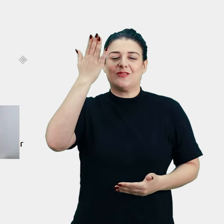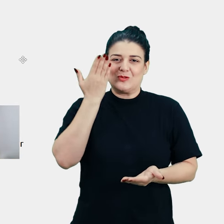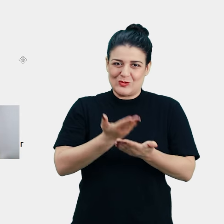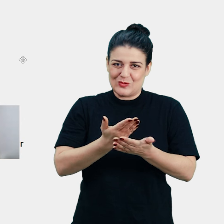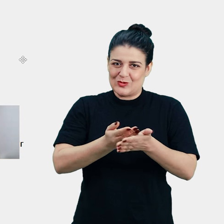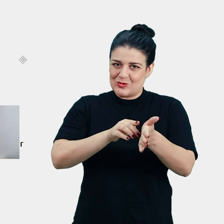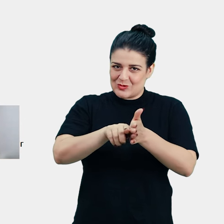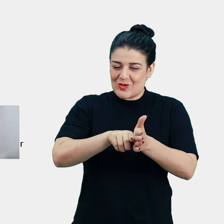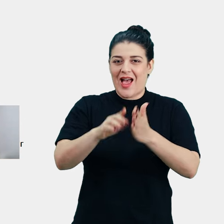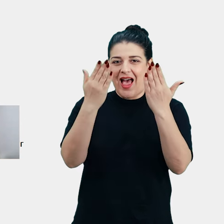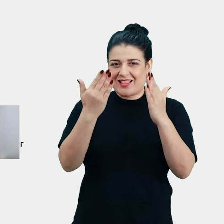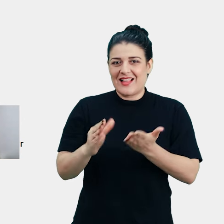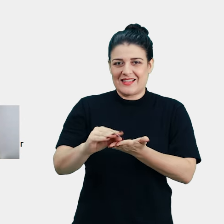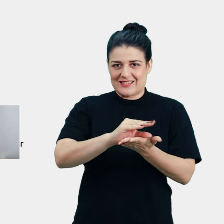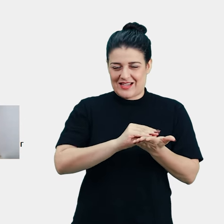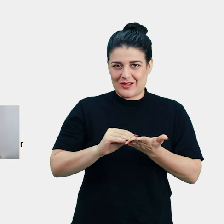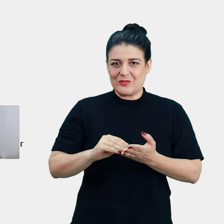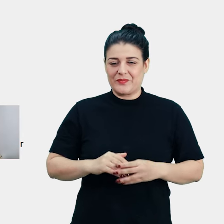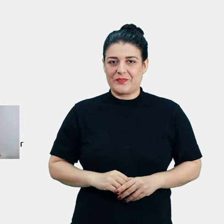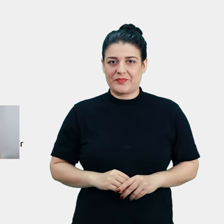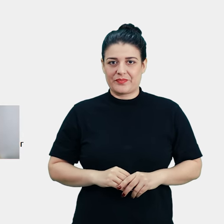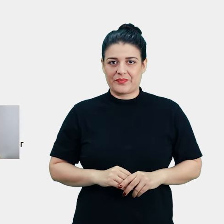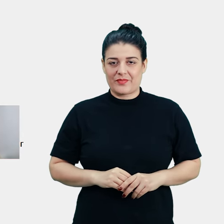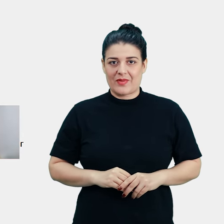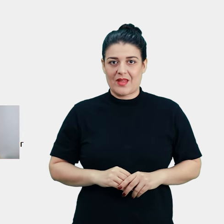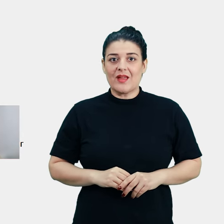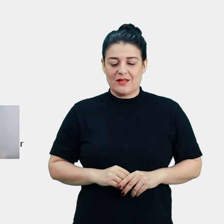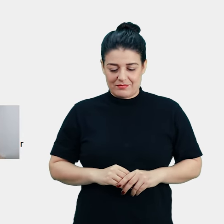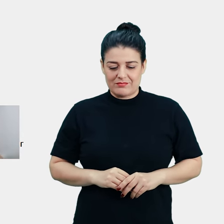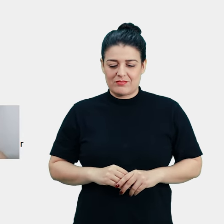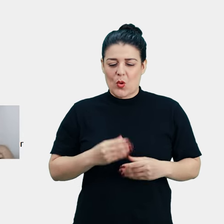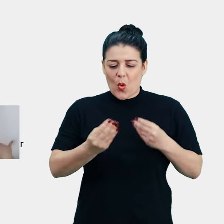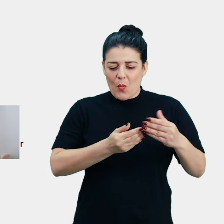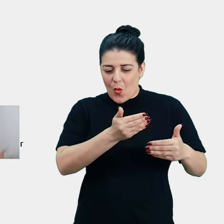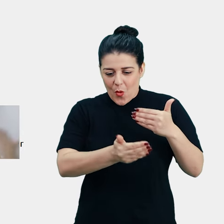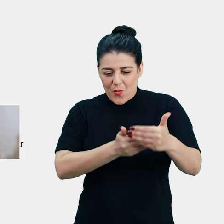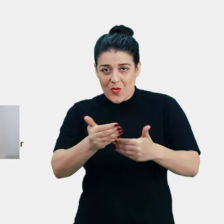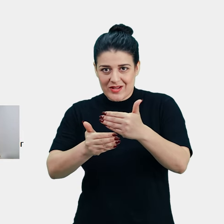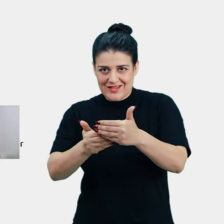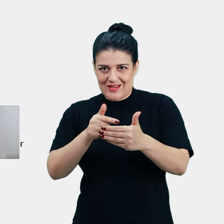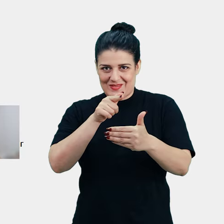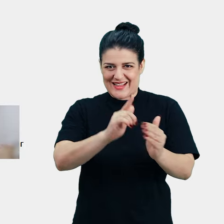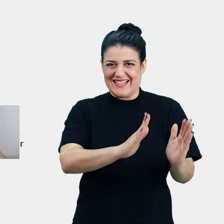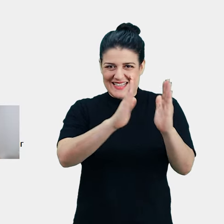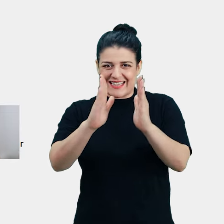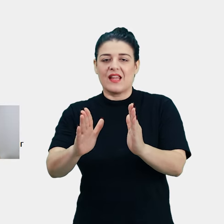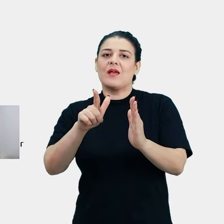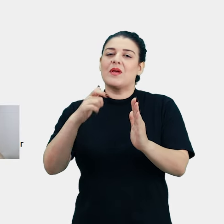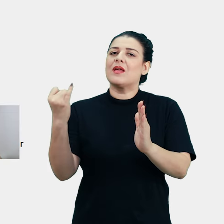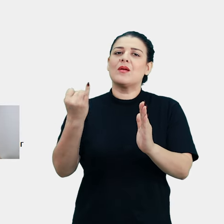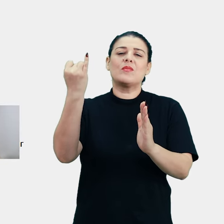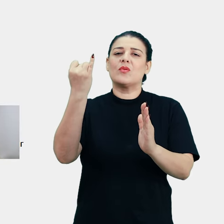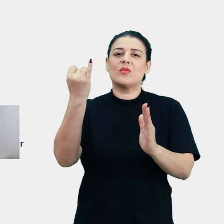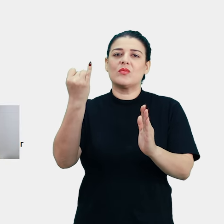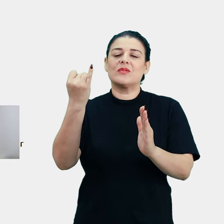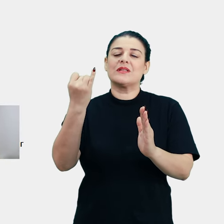estudo, de análise desses dados. Então, no processamento de dados, pessoal, essa etapa ela é muito importante porque ela simplifica